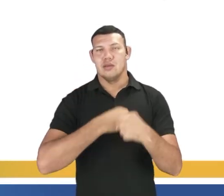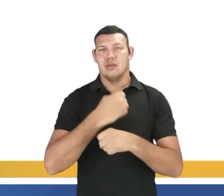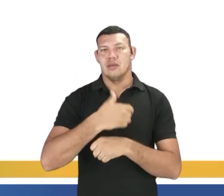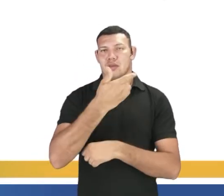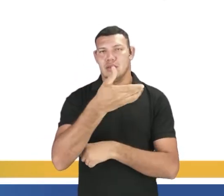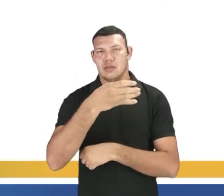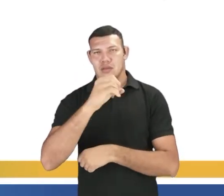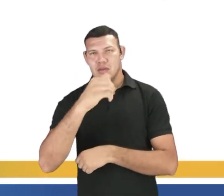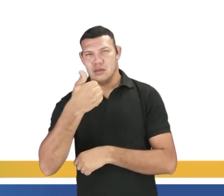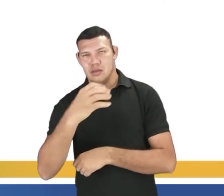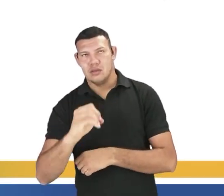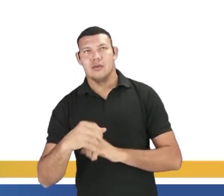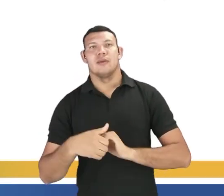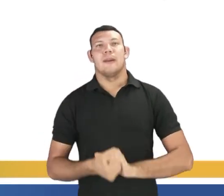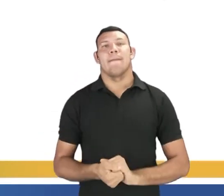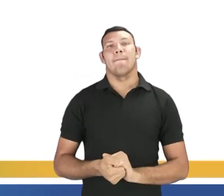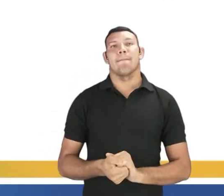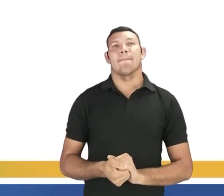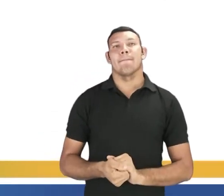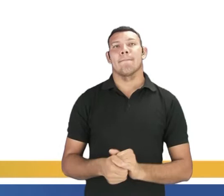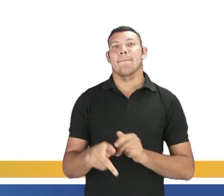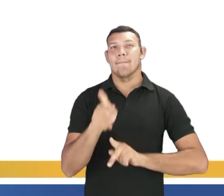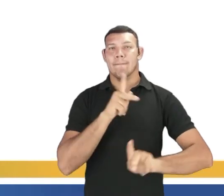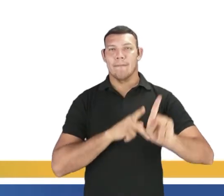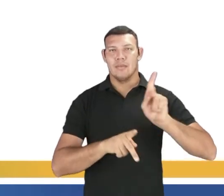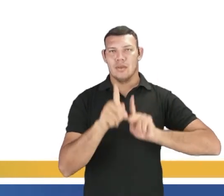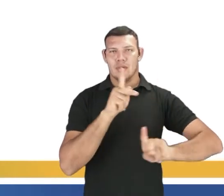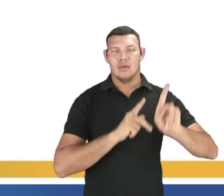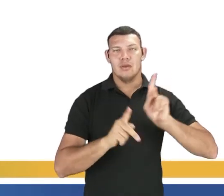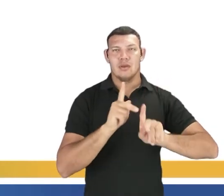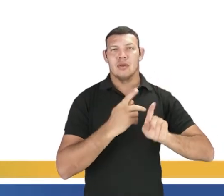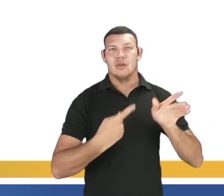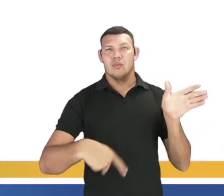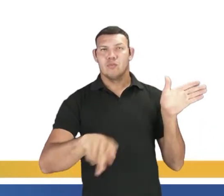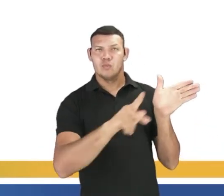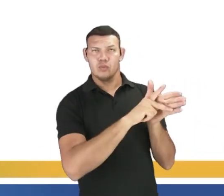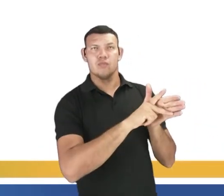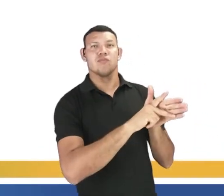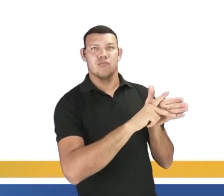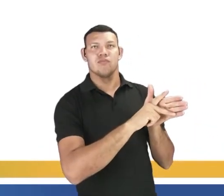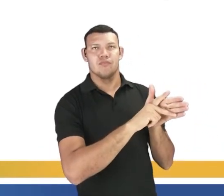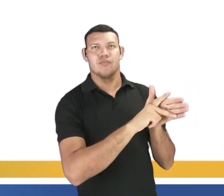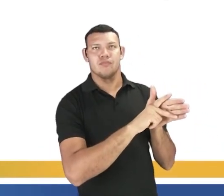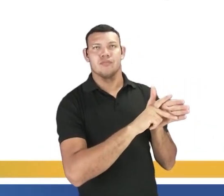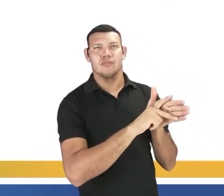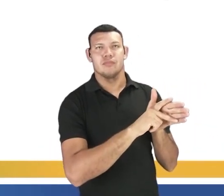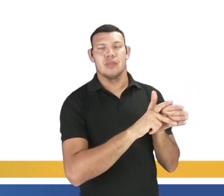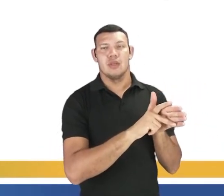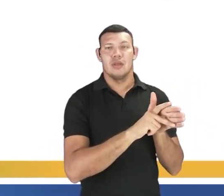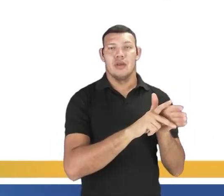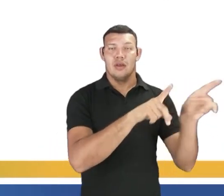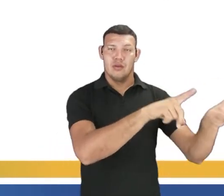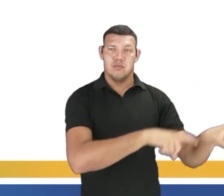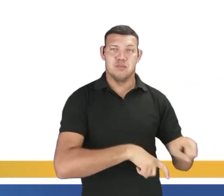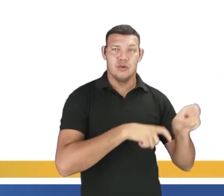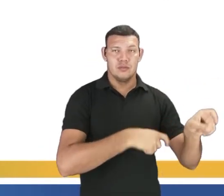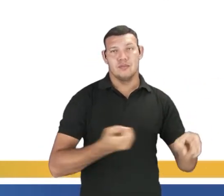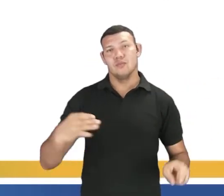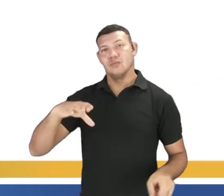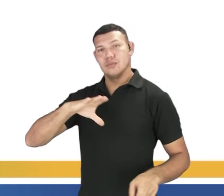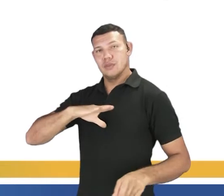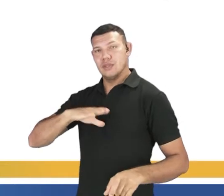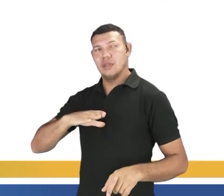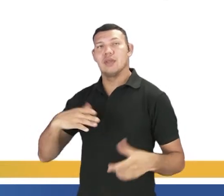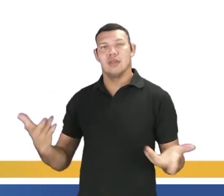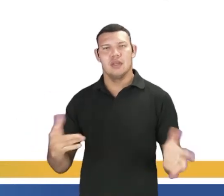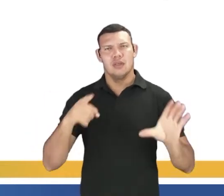nós temos uma população residente, né, também em relação à questão área urbana e área rural. Estou dando esses exemplos de gráfico aqui